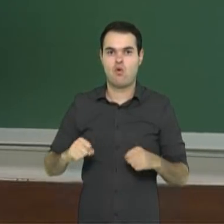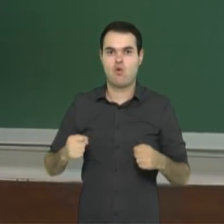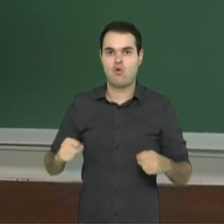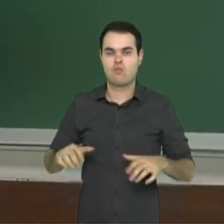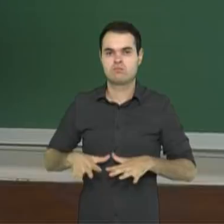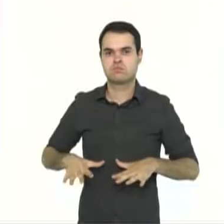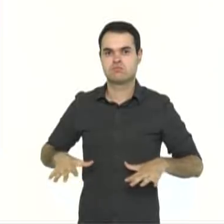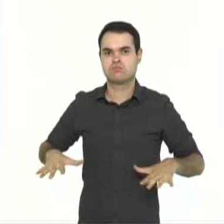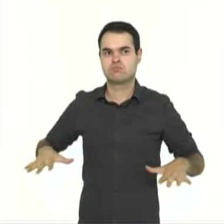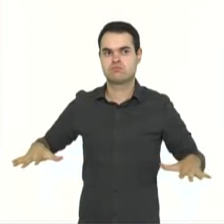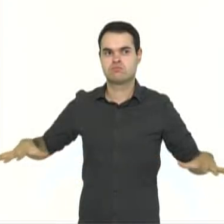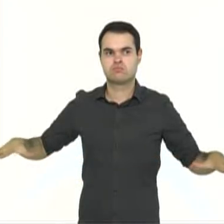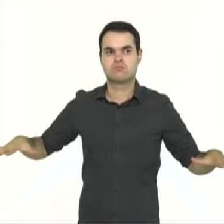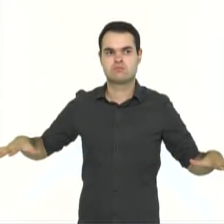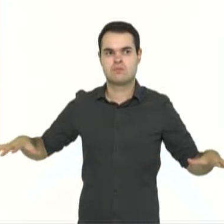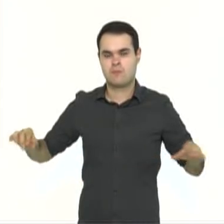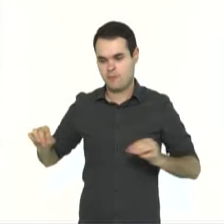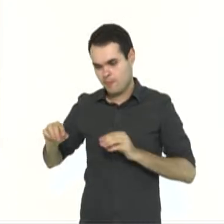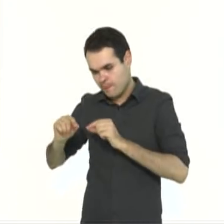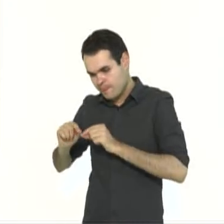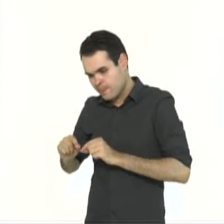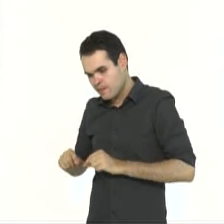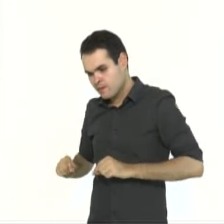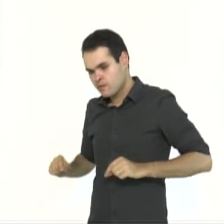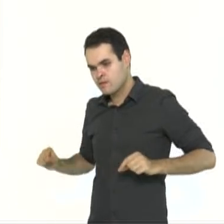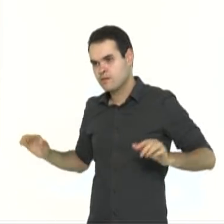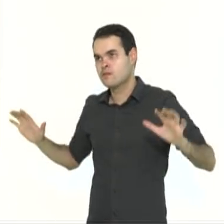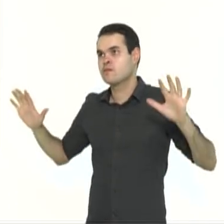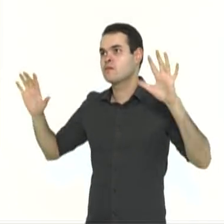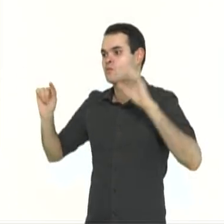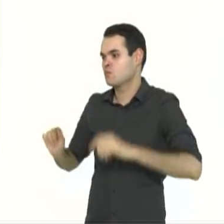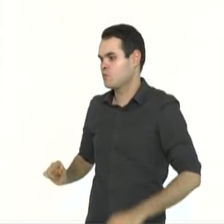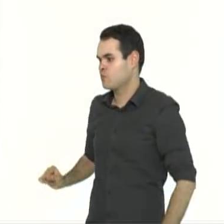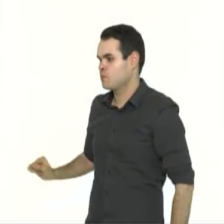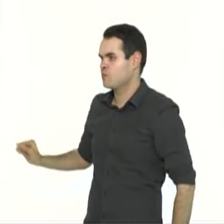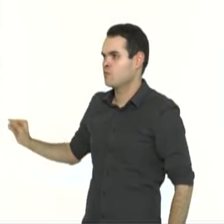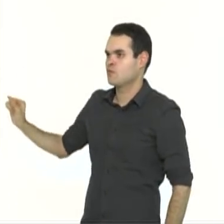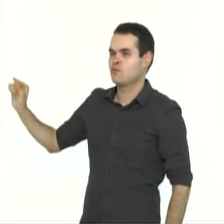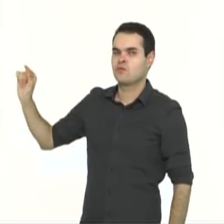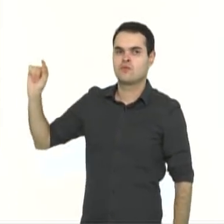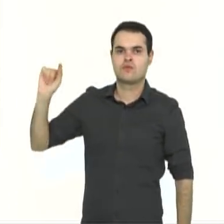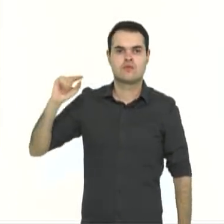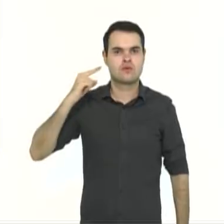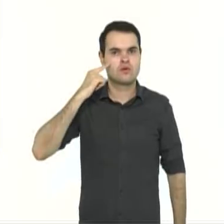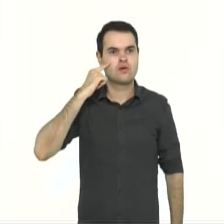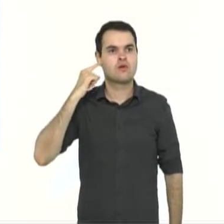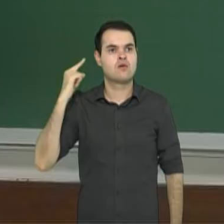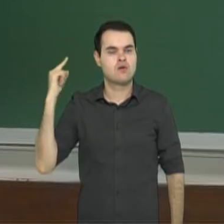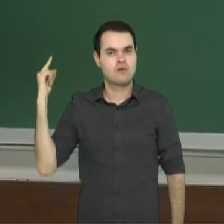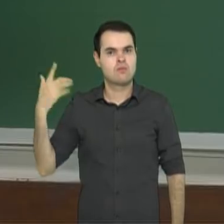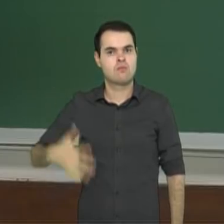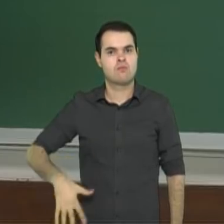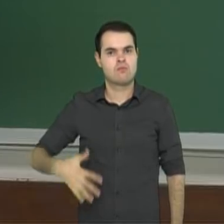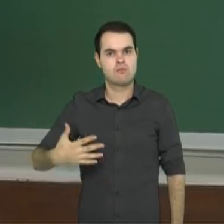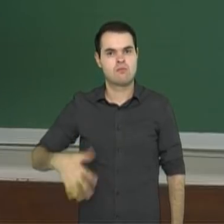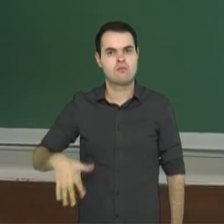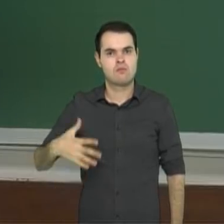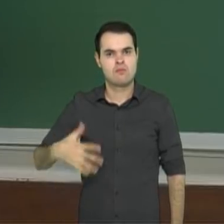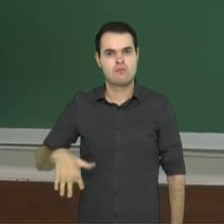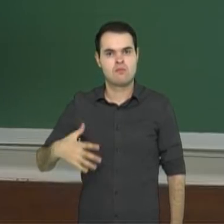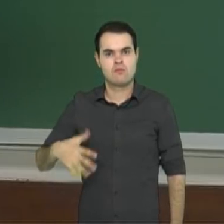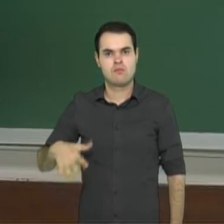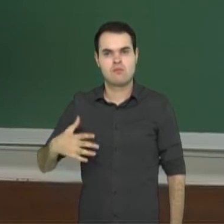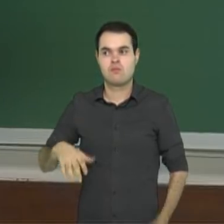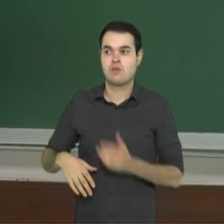só a colônia de Sacramento, né? Olha só o tamanho disto daqui, olha como isso aqui era grande. Aqui já eram